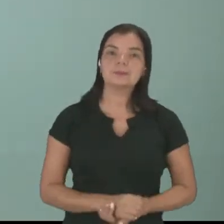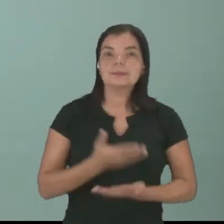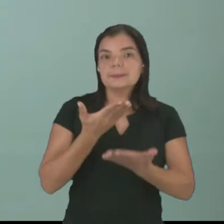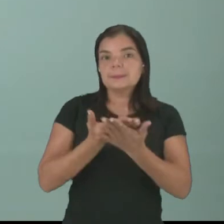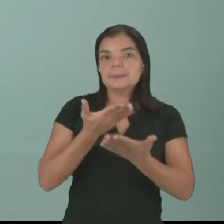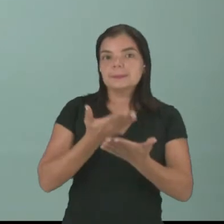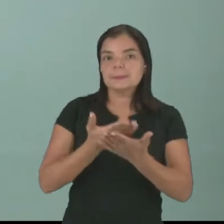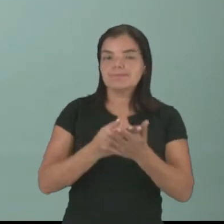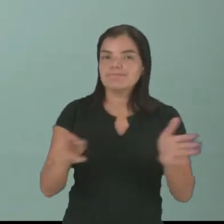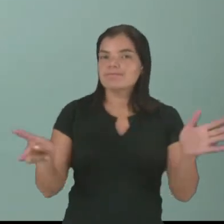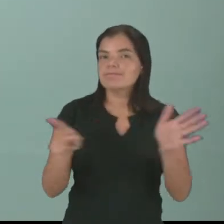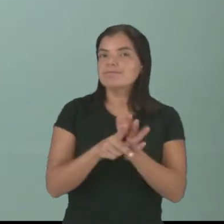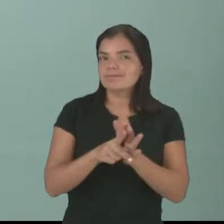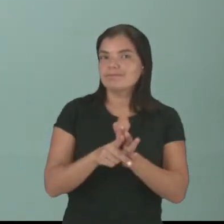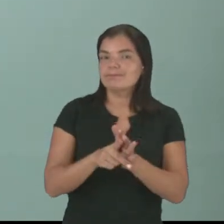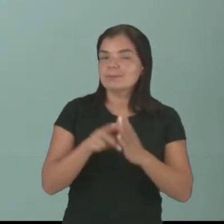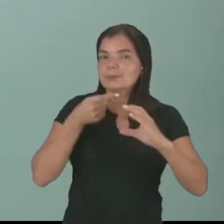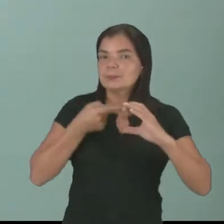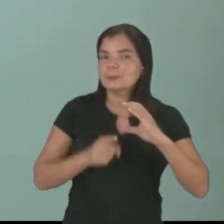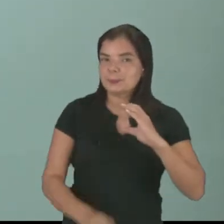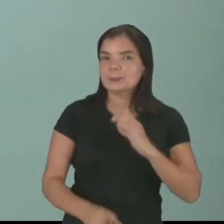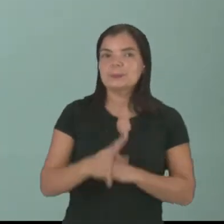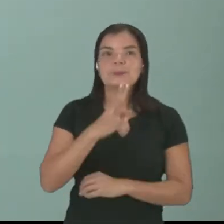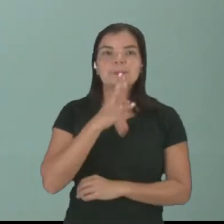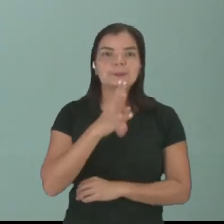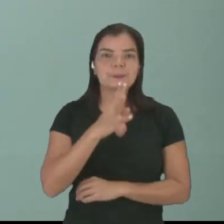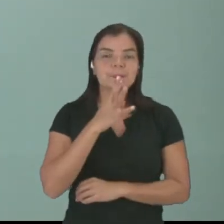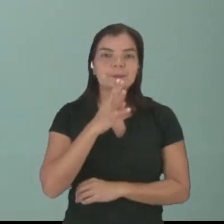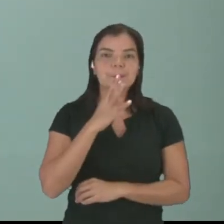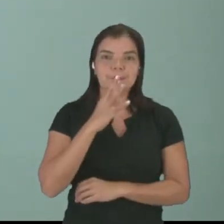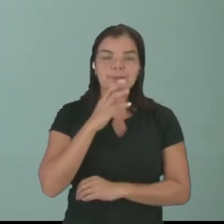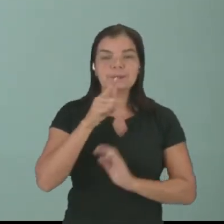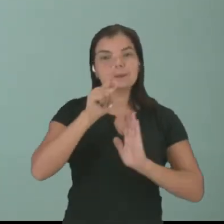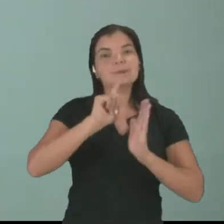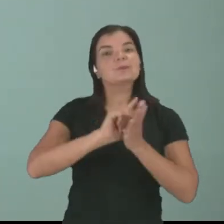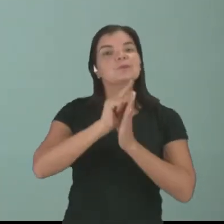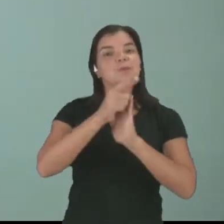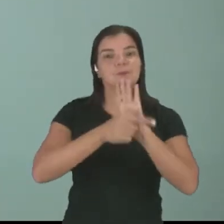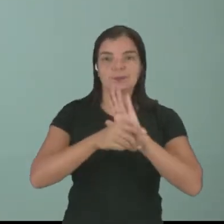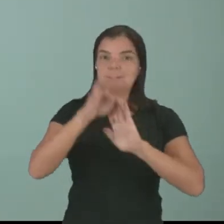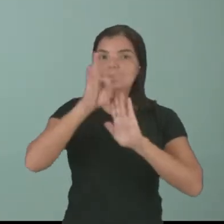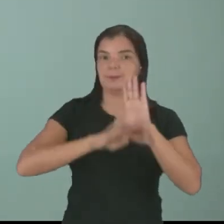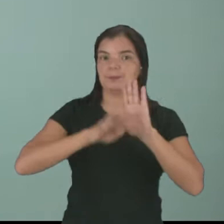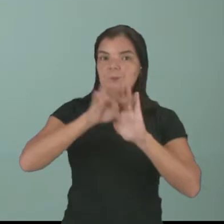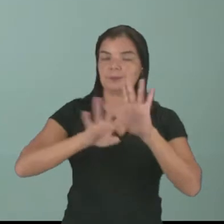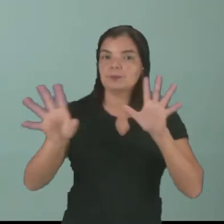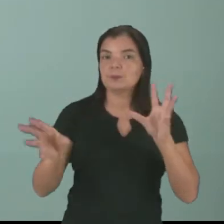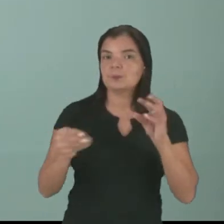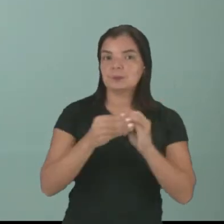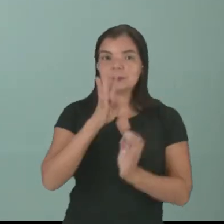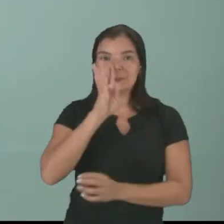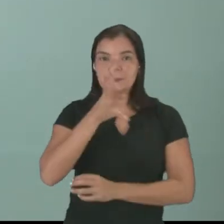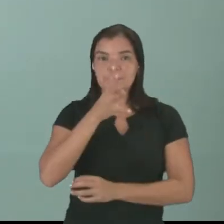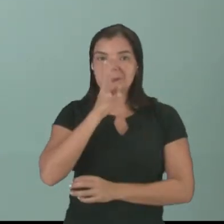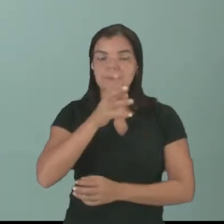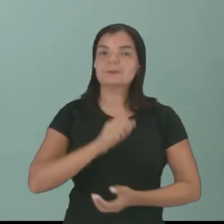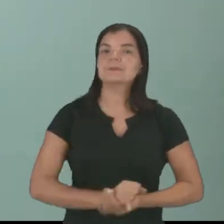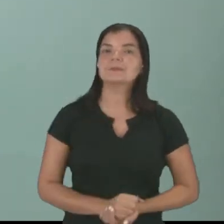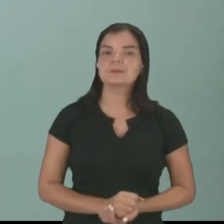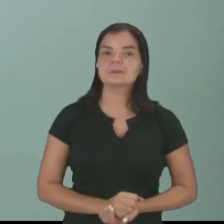nesta aula em específico, vamos aprofundar os conhecimentos sobre o gênero textual resumo crítico.